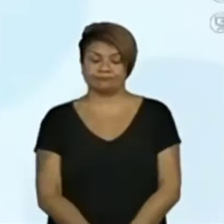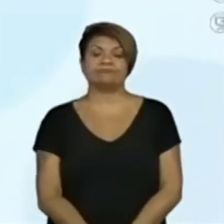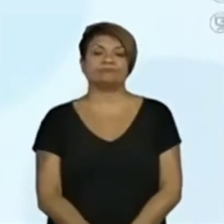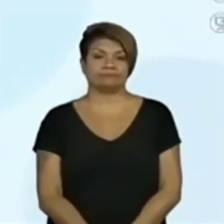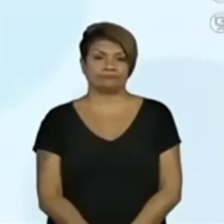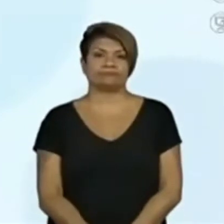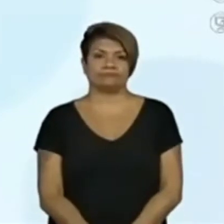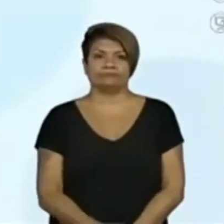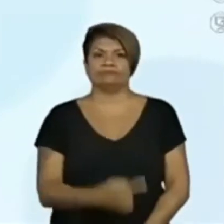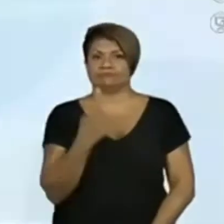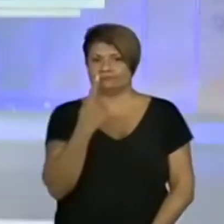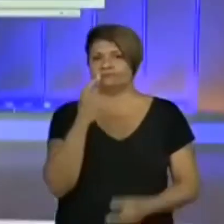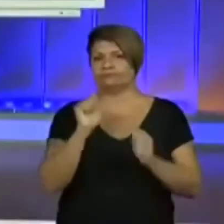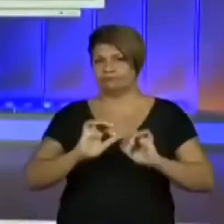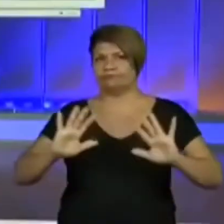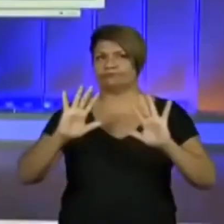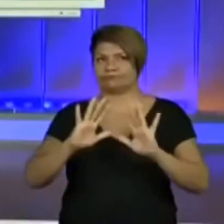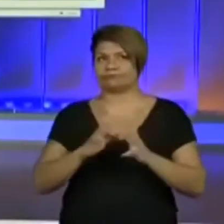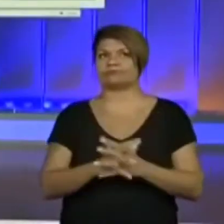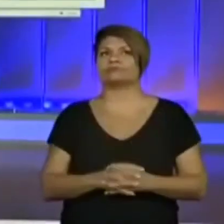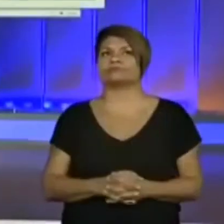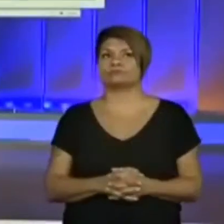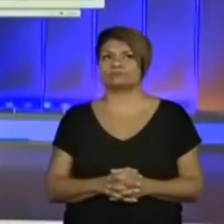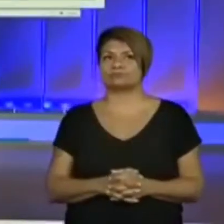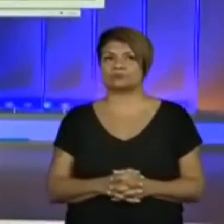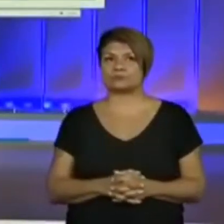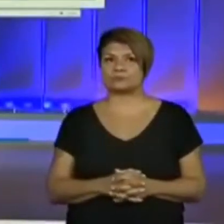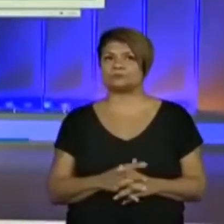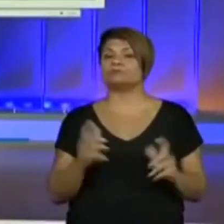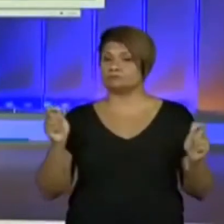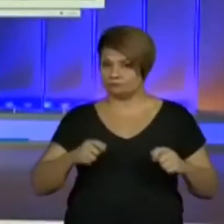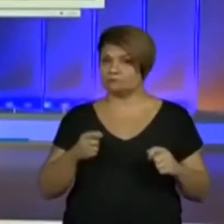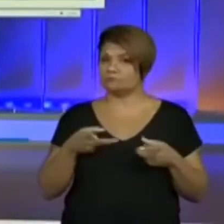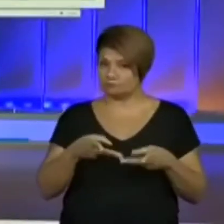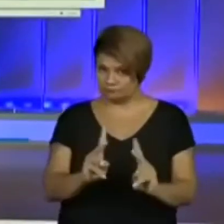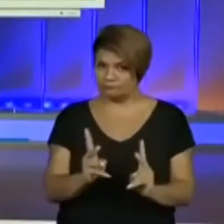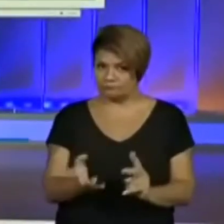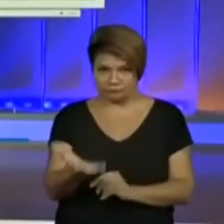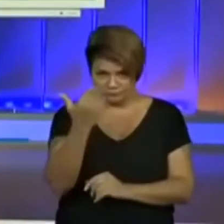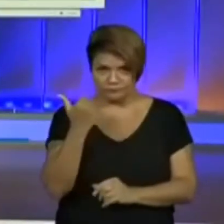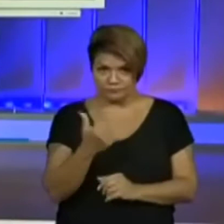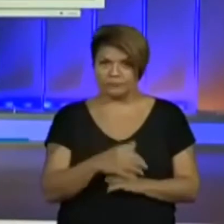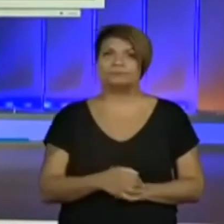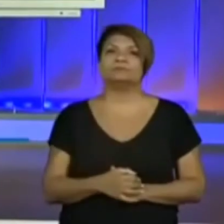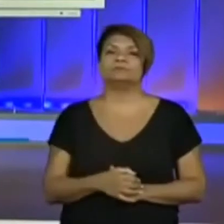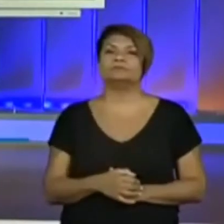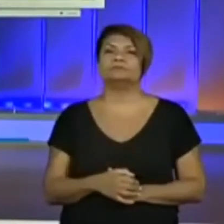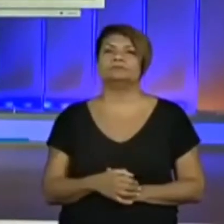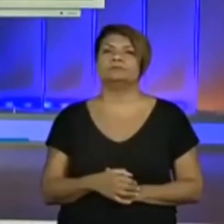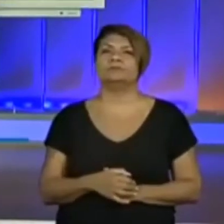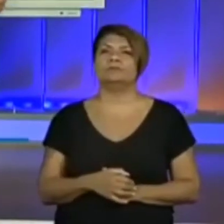Temos uma imagem. Muito bem. Podemos prosseguir? Vamos lá?